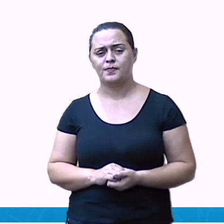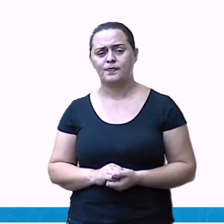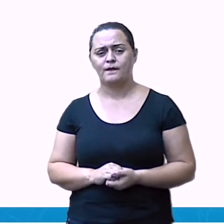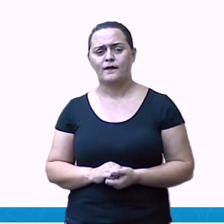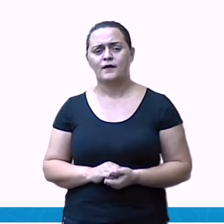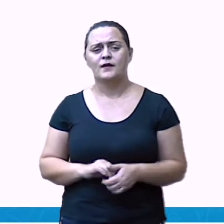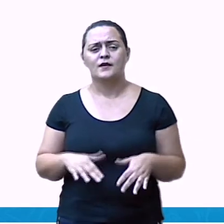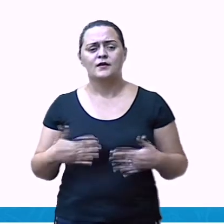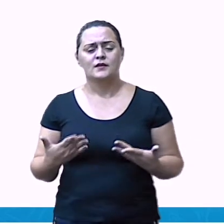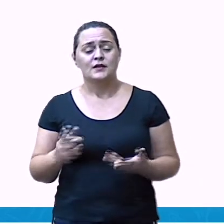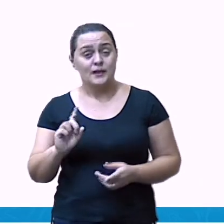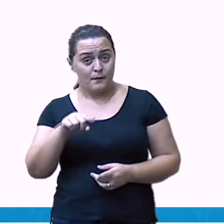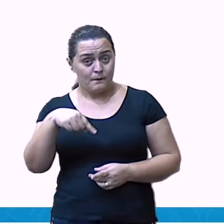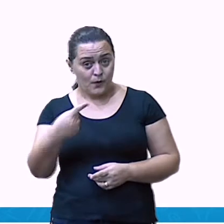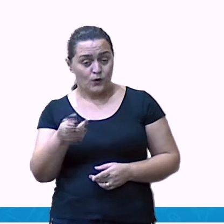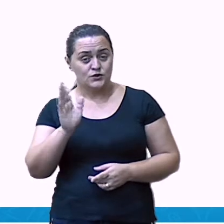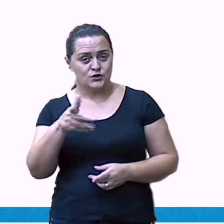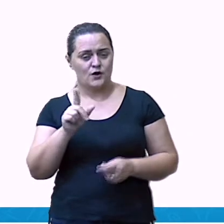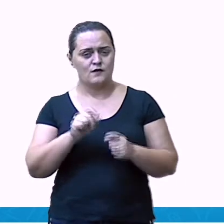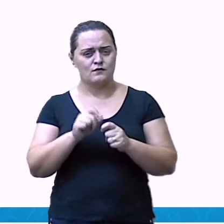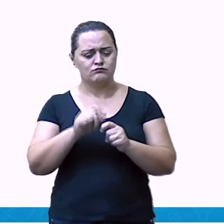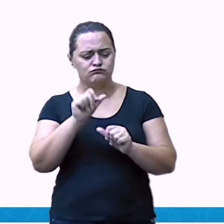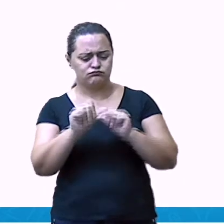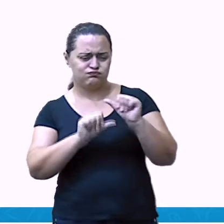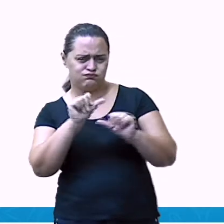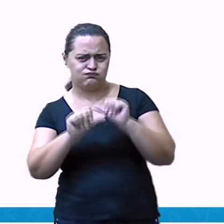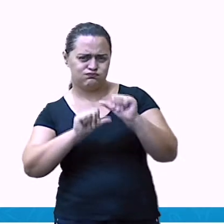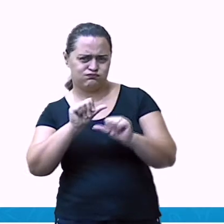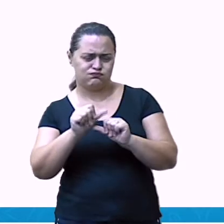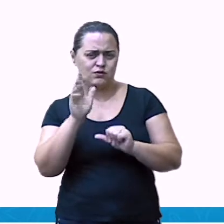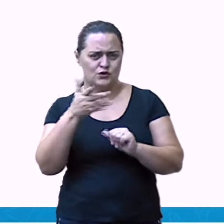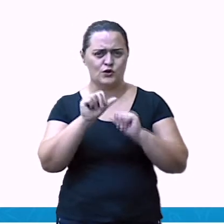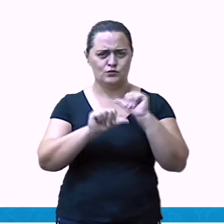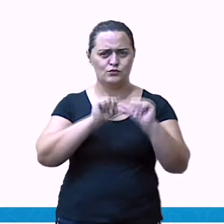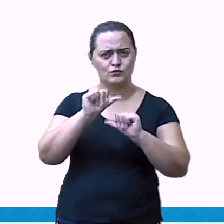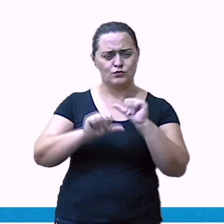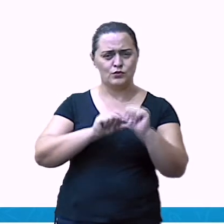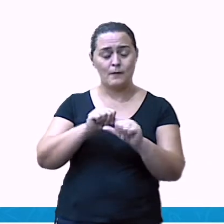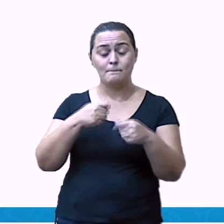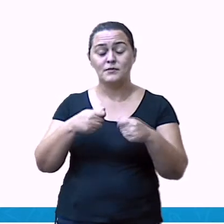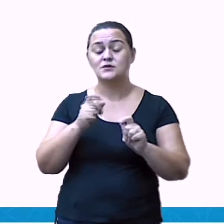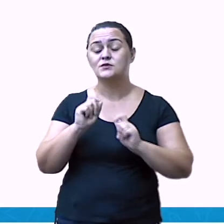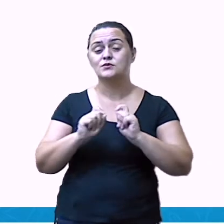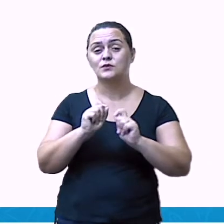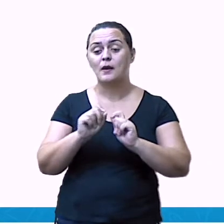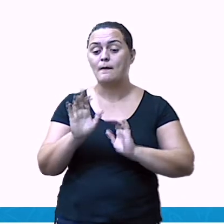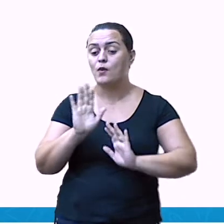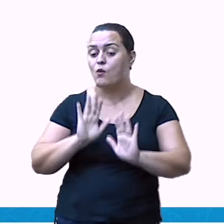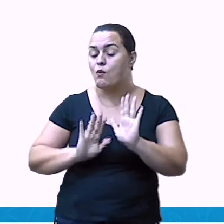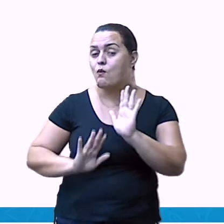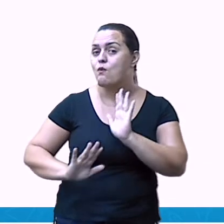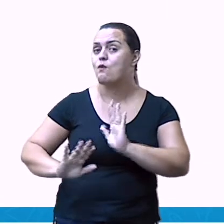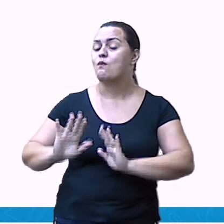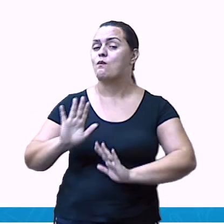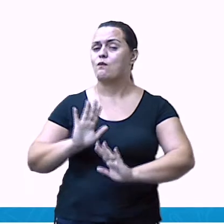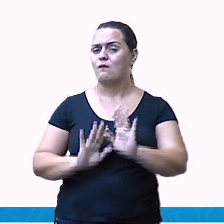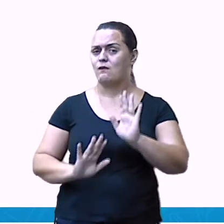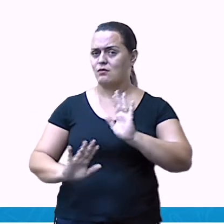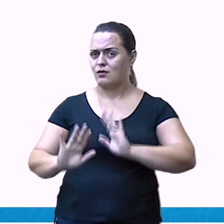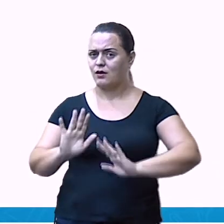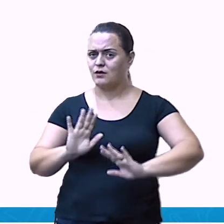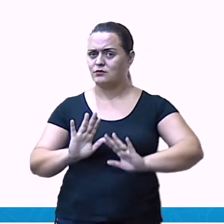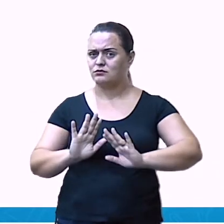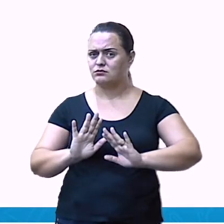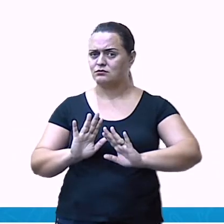Ao fazer modificações no conto, tomem cuidado para não se perder ao estabelecer